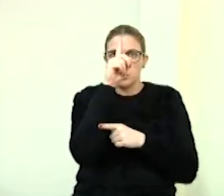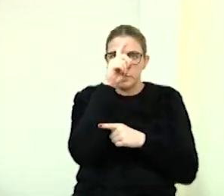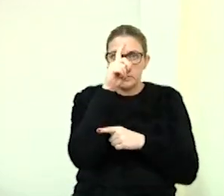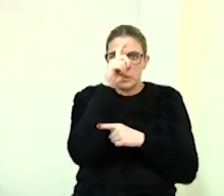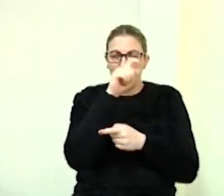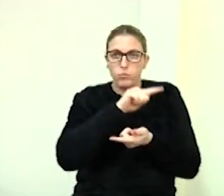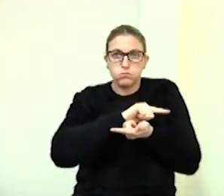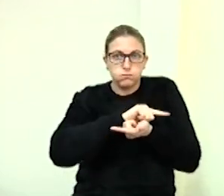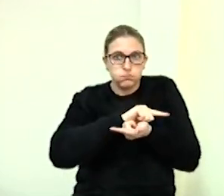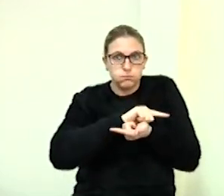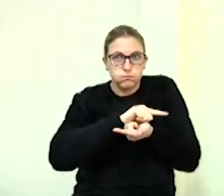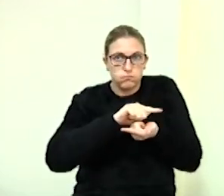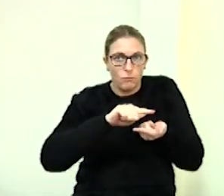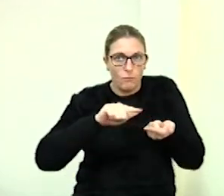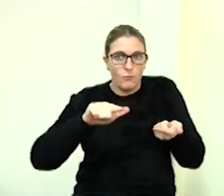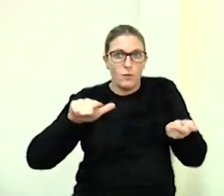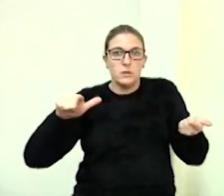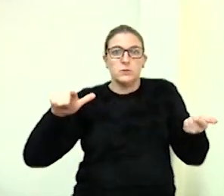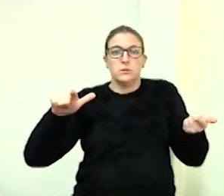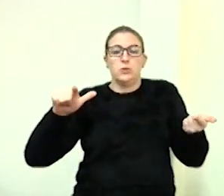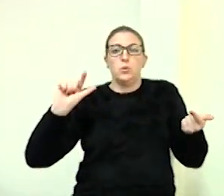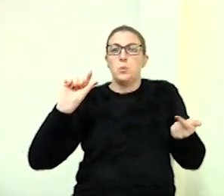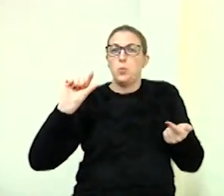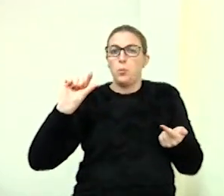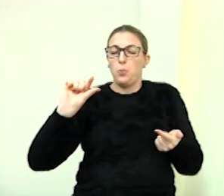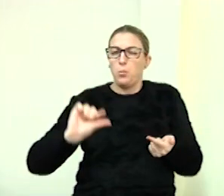para os infectados.